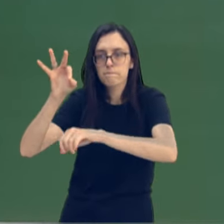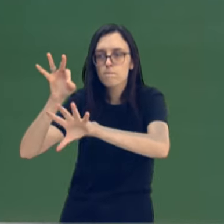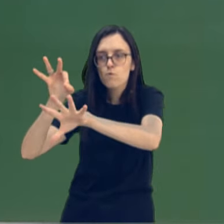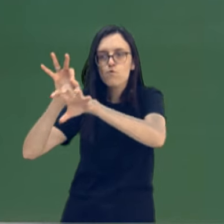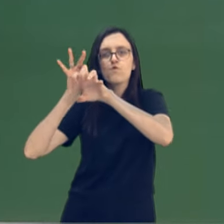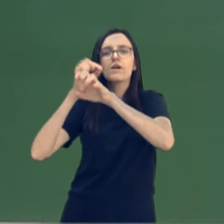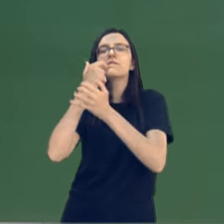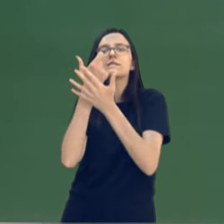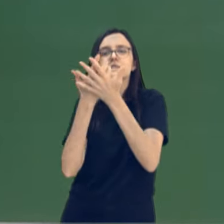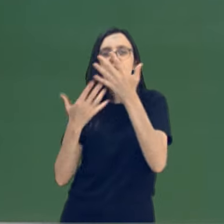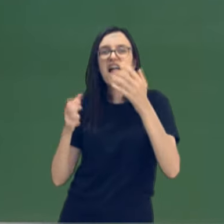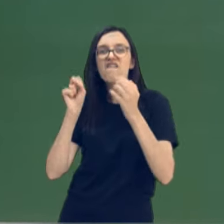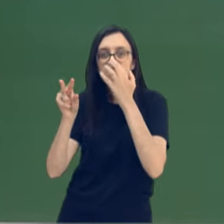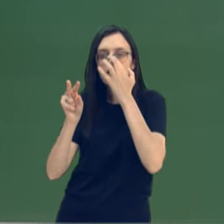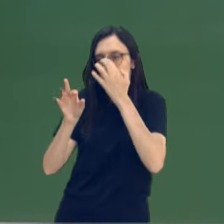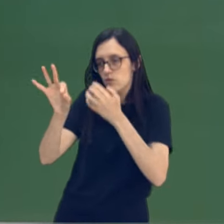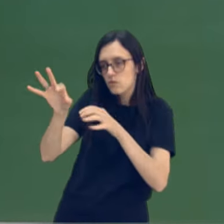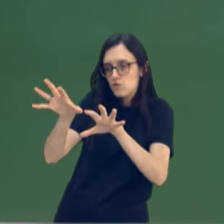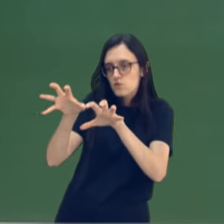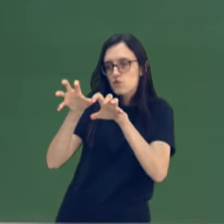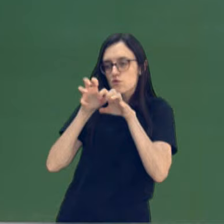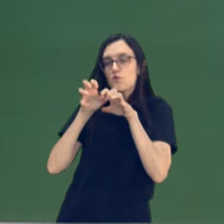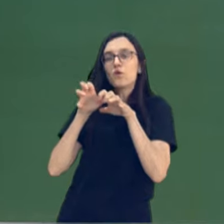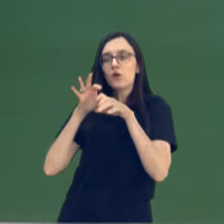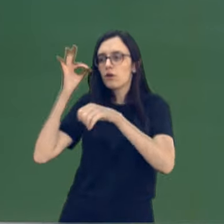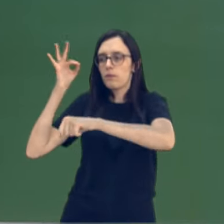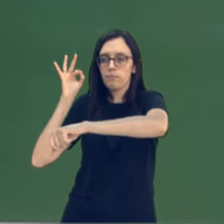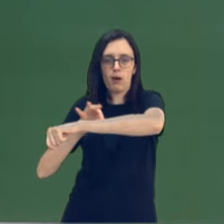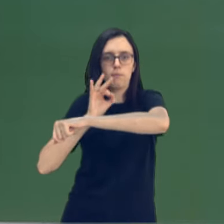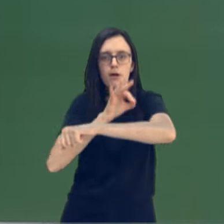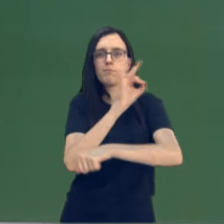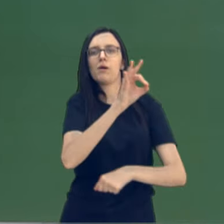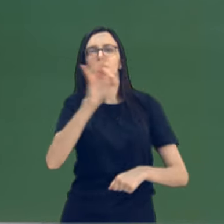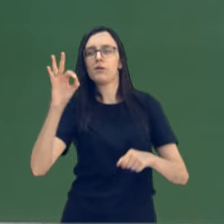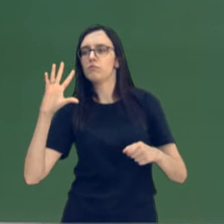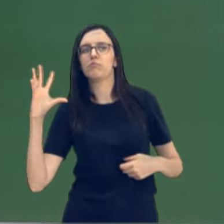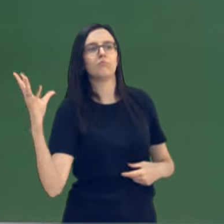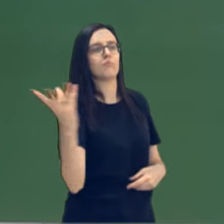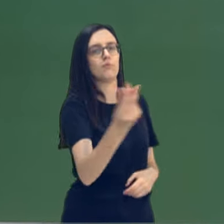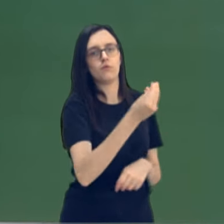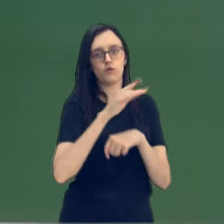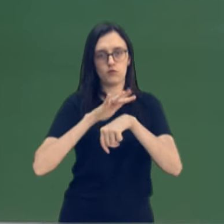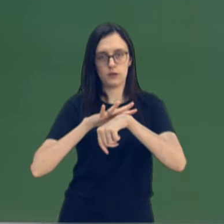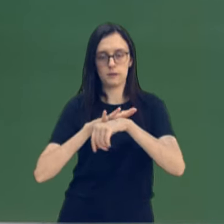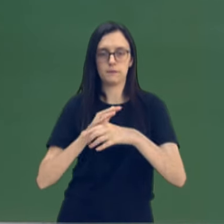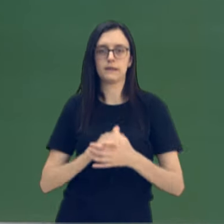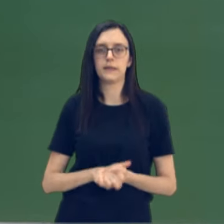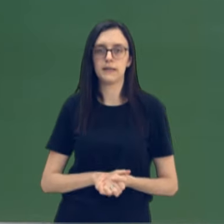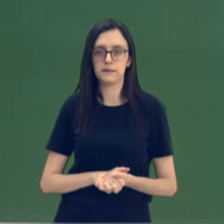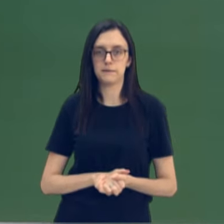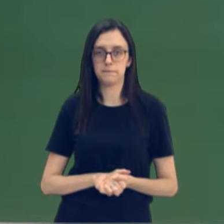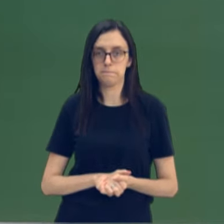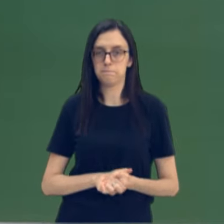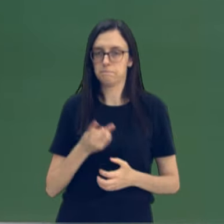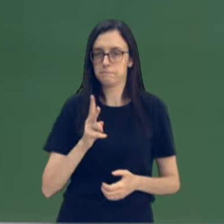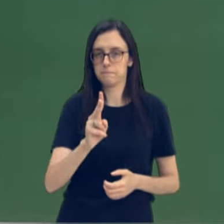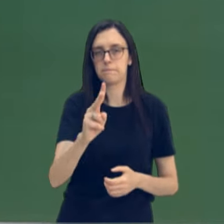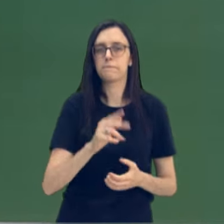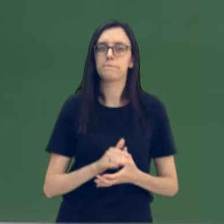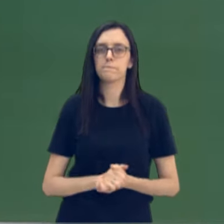dela contendo o vírus, e daí todo mundo que ele picar depois daquele dia, ele transmite o vírus. Vamos em